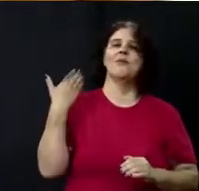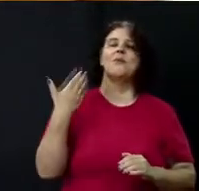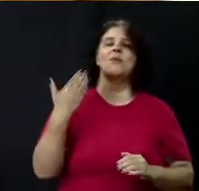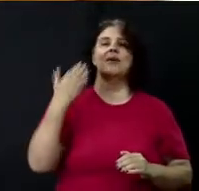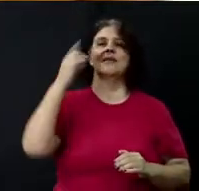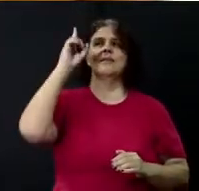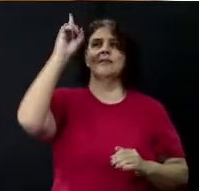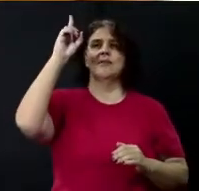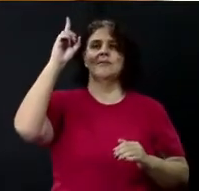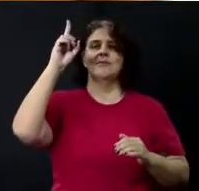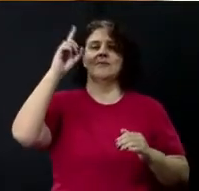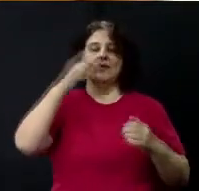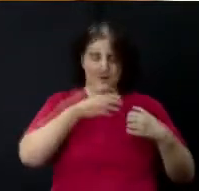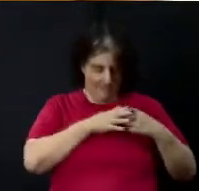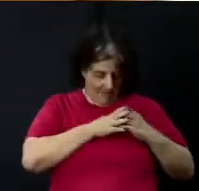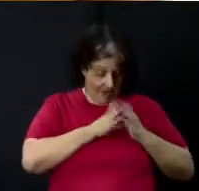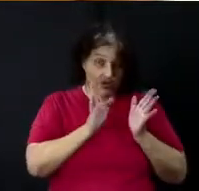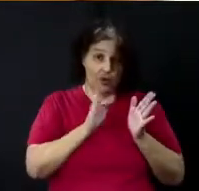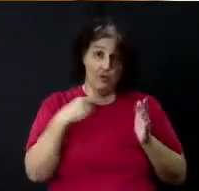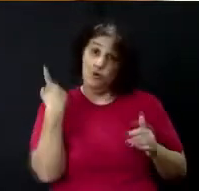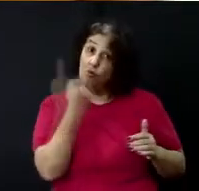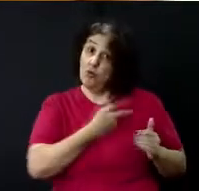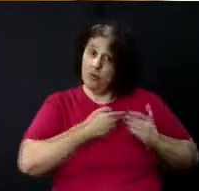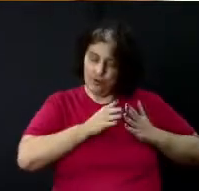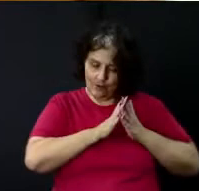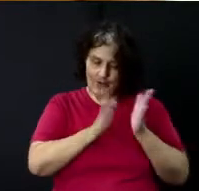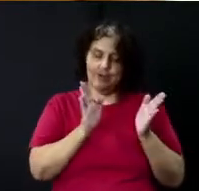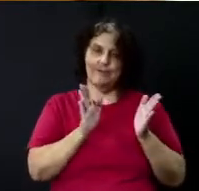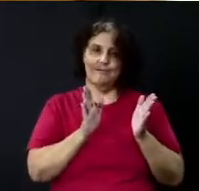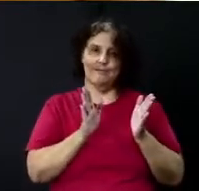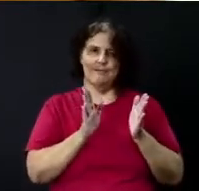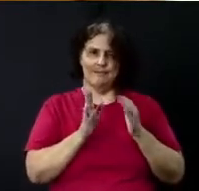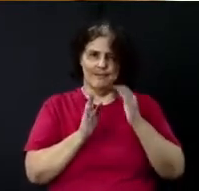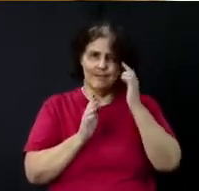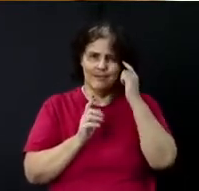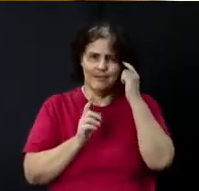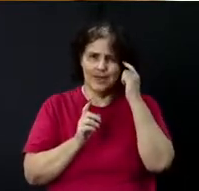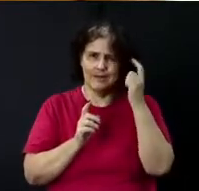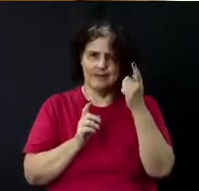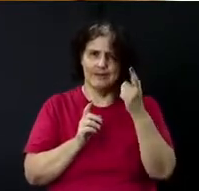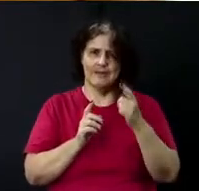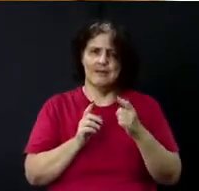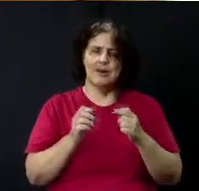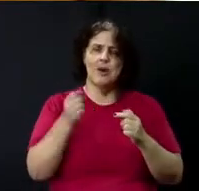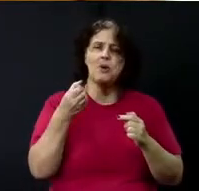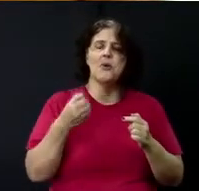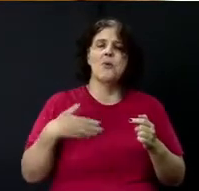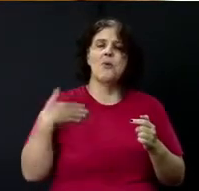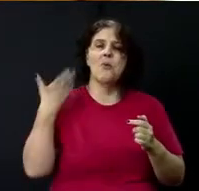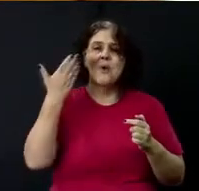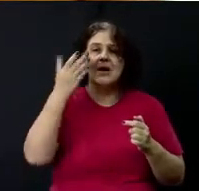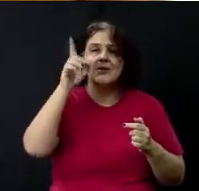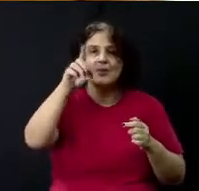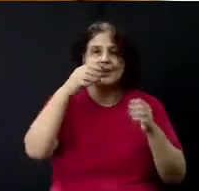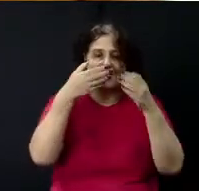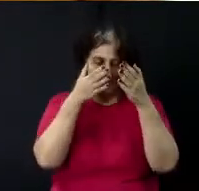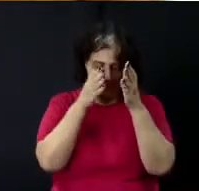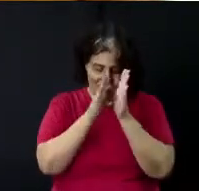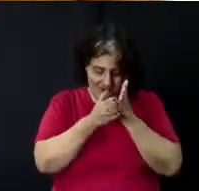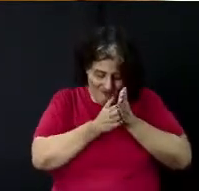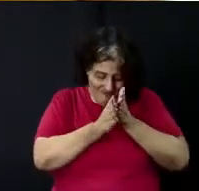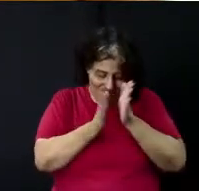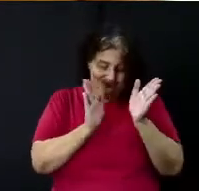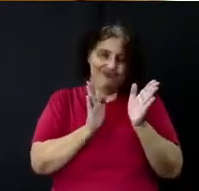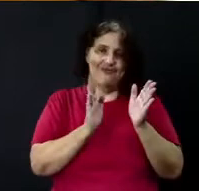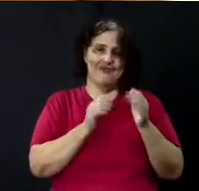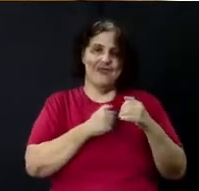os nossos olhos? Faz esse exercício aí. Quando foi que Deus abriu os teus olhos? Se não tem um momento,